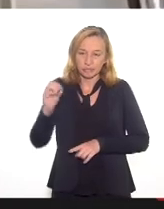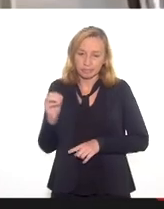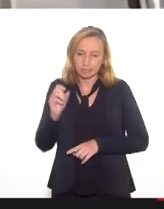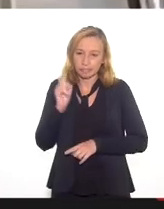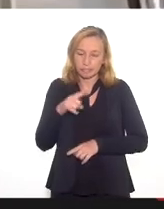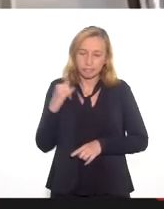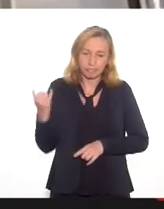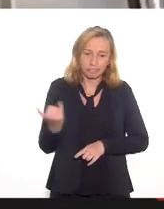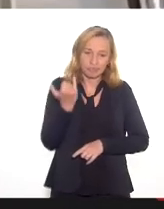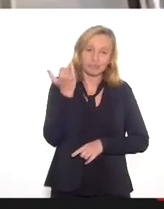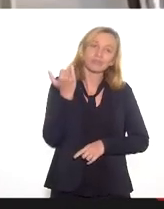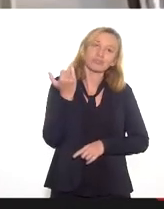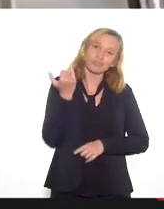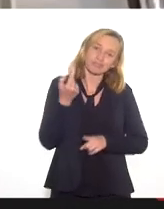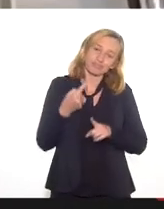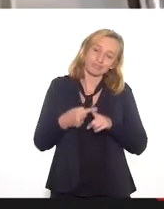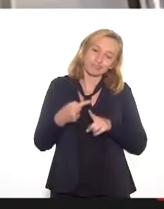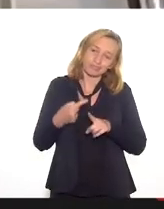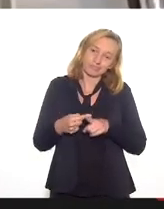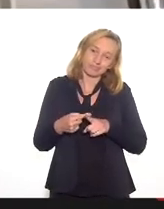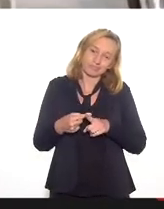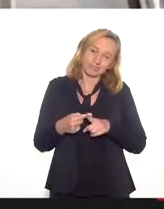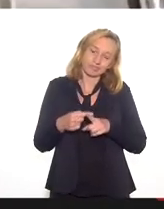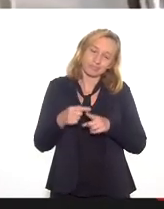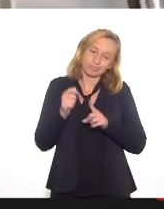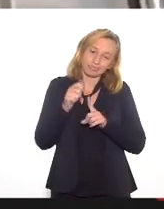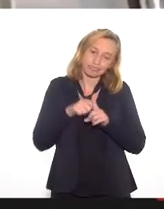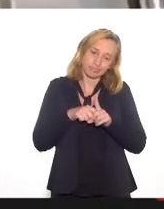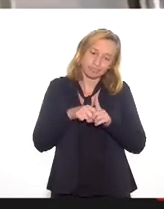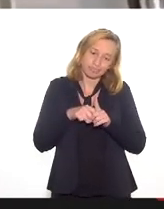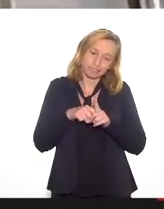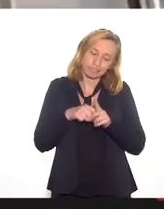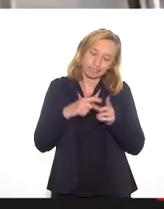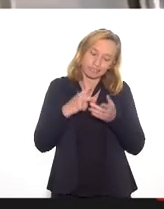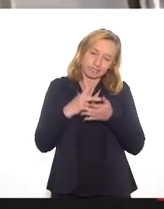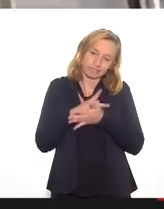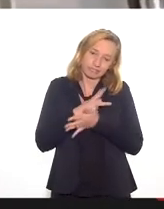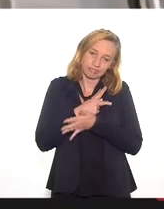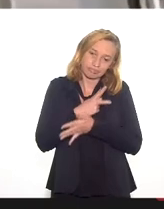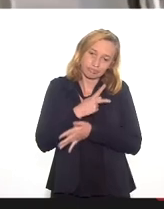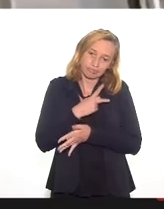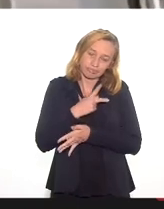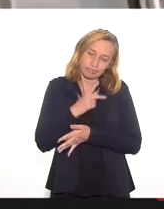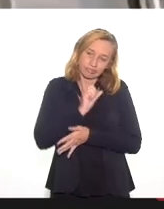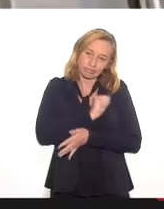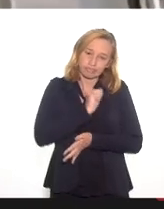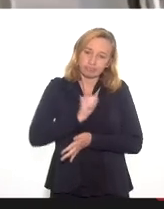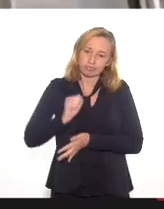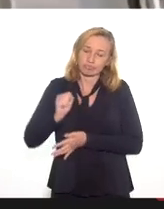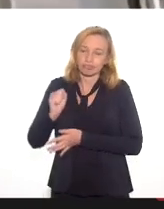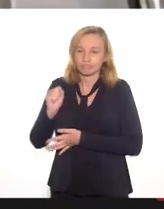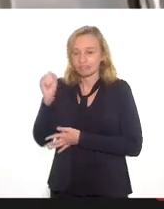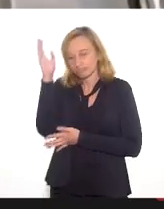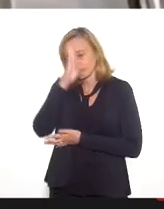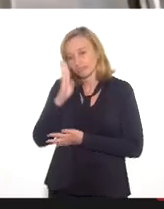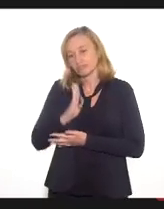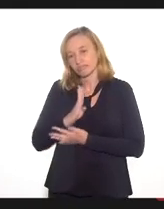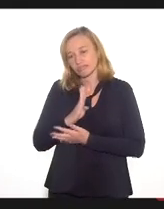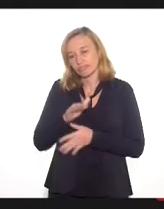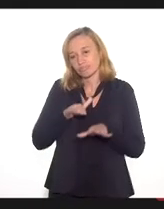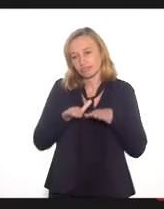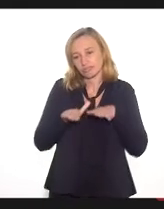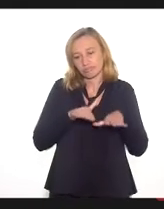importante porque nele nesse mês que ocorreram a maioria das chacinas no Brasil há um